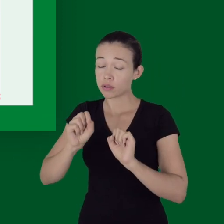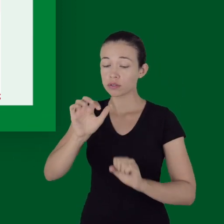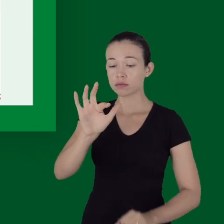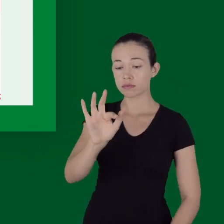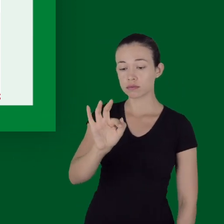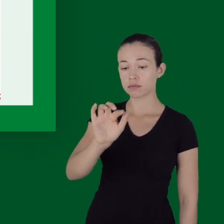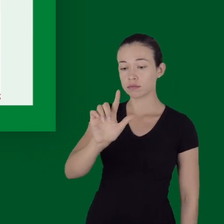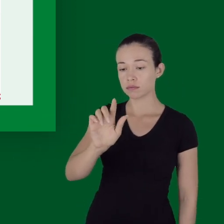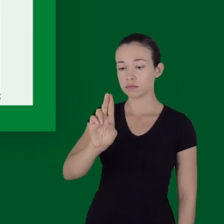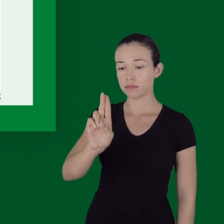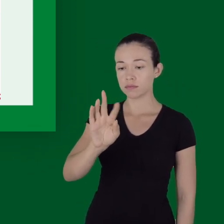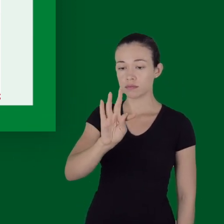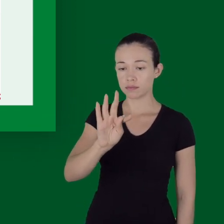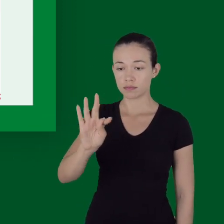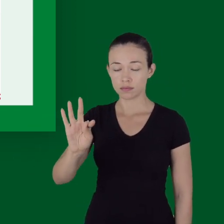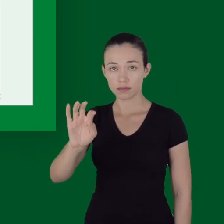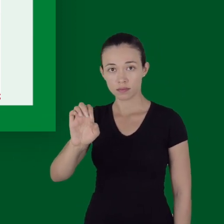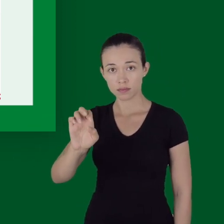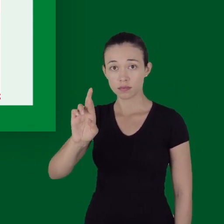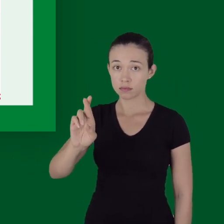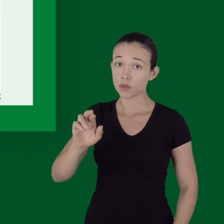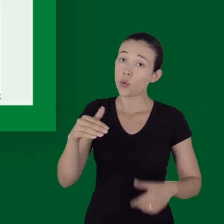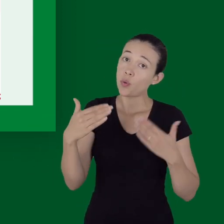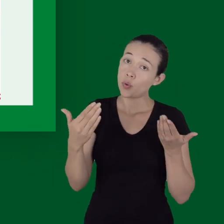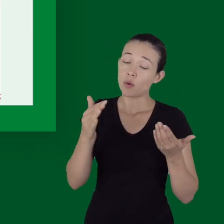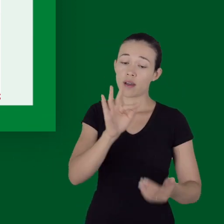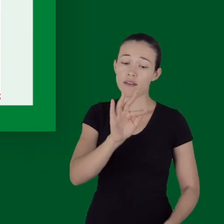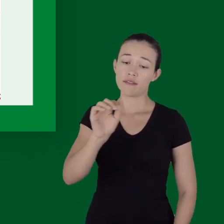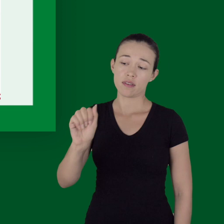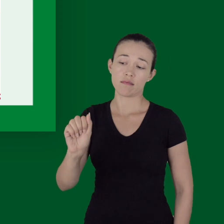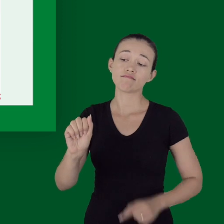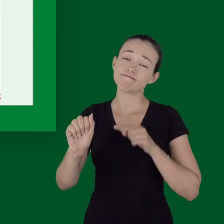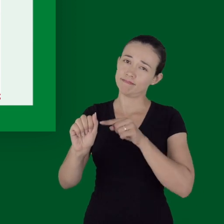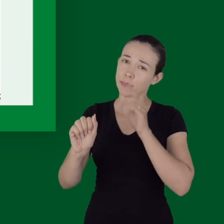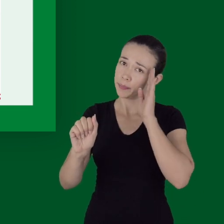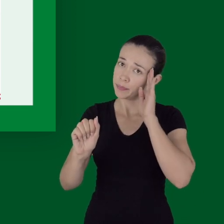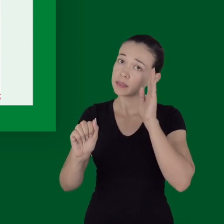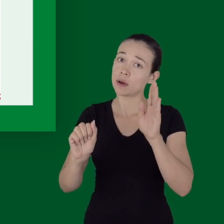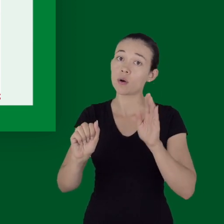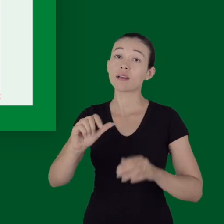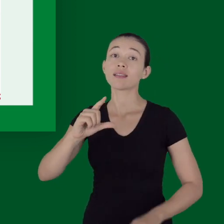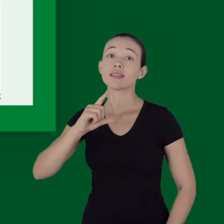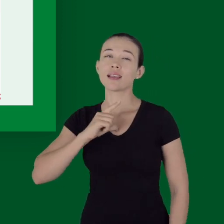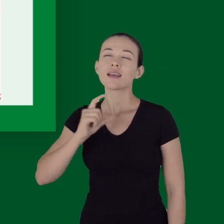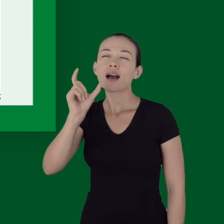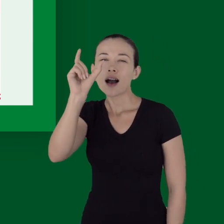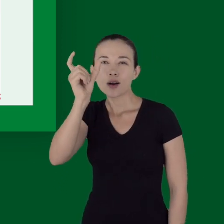diltiazem. No RR irregular, a gente pensar em FA ou flutter, principalmente